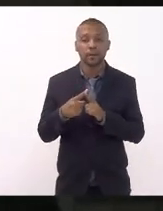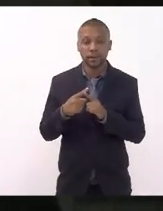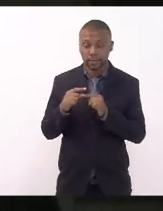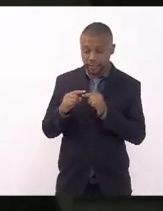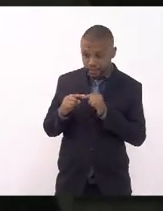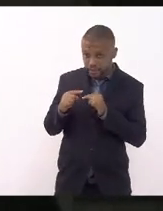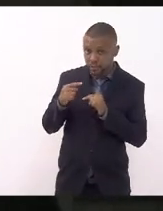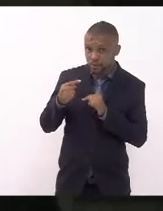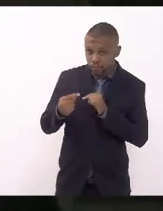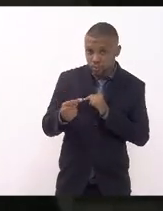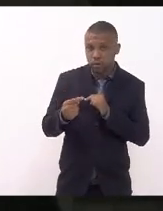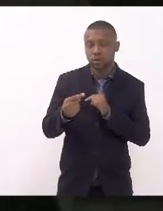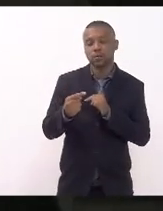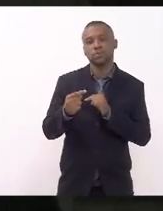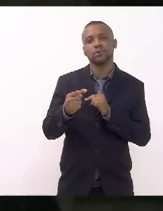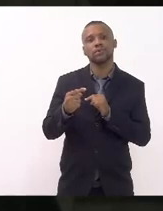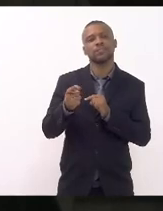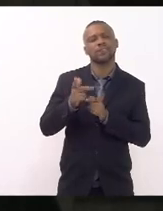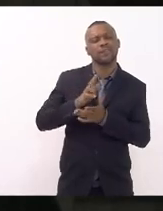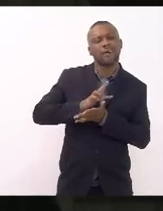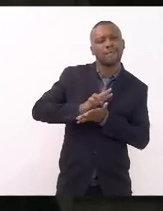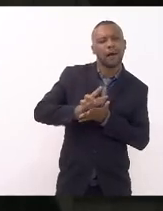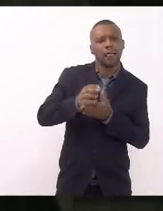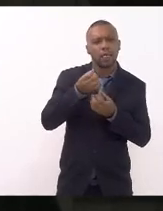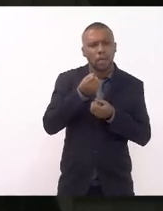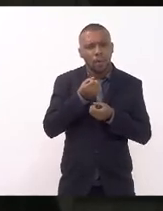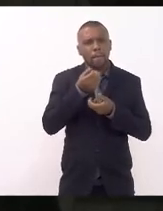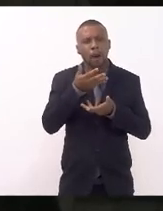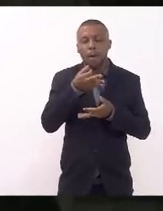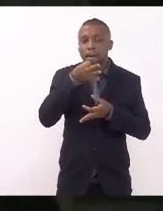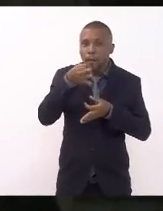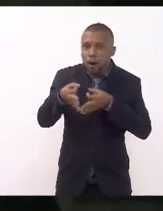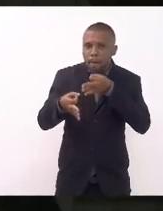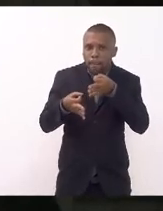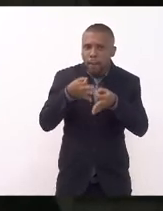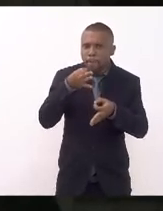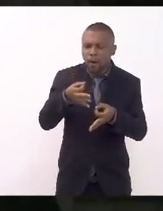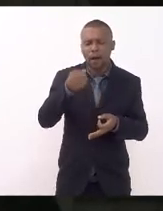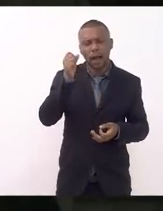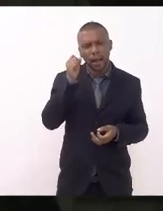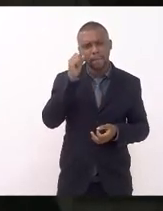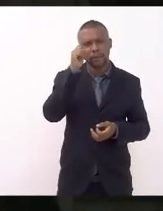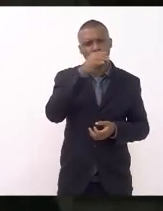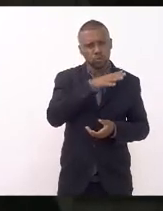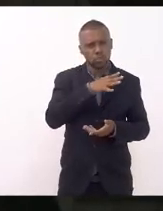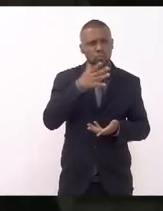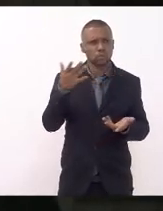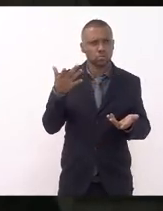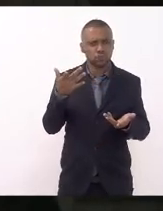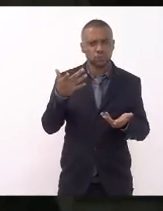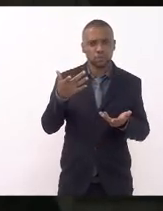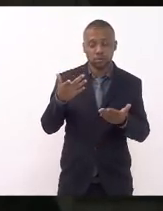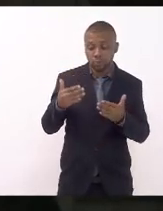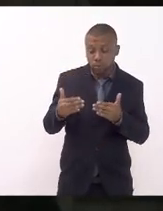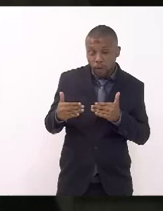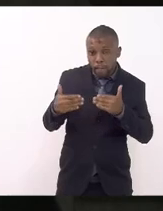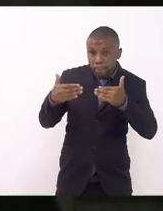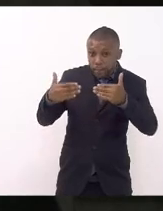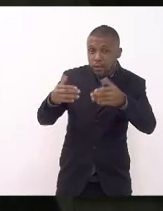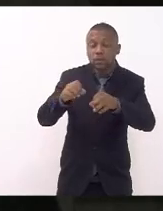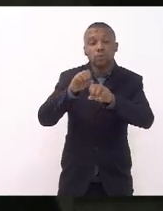depois de sucessivas declarações e posicionamentos absurdos, enquanto ministro da